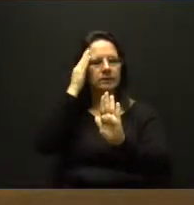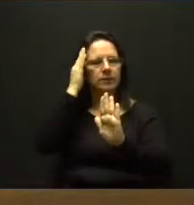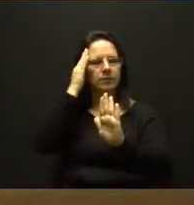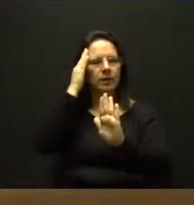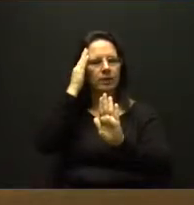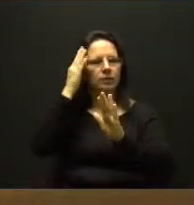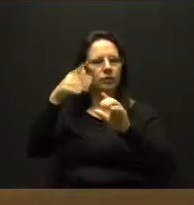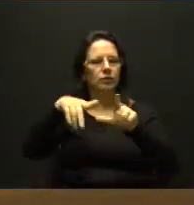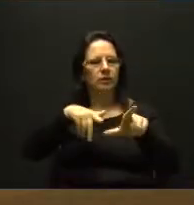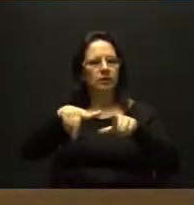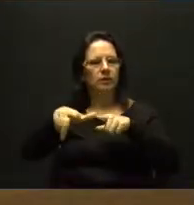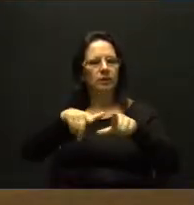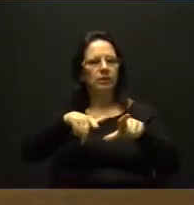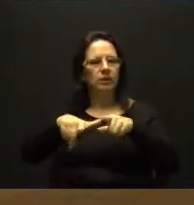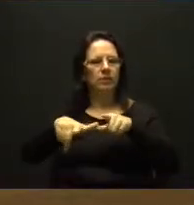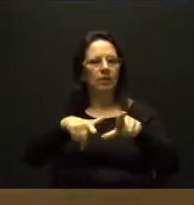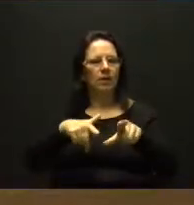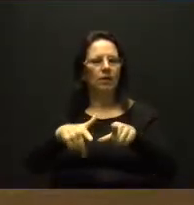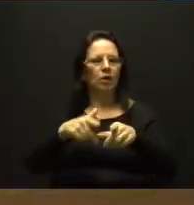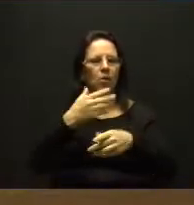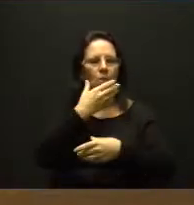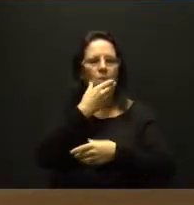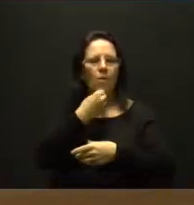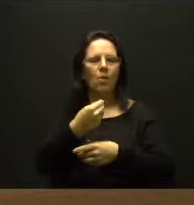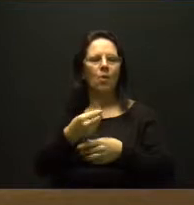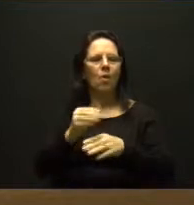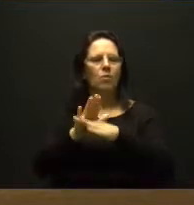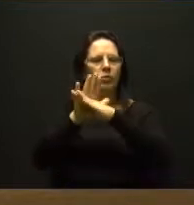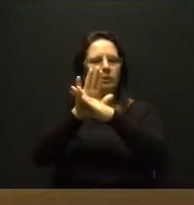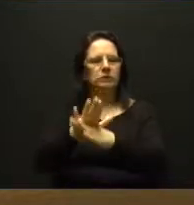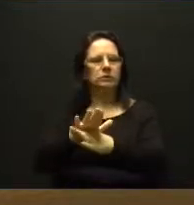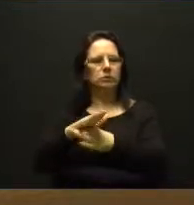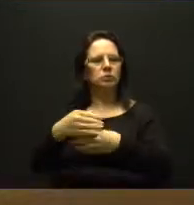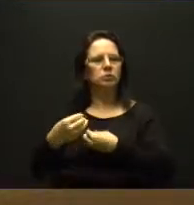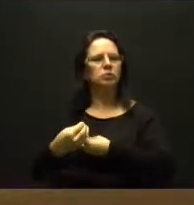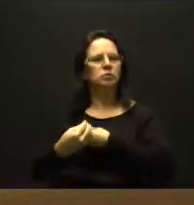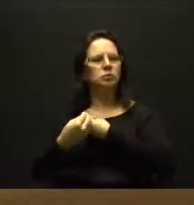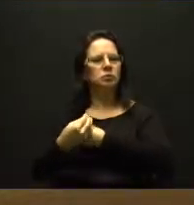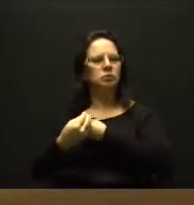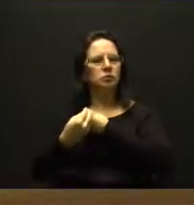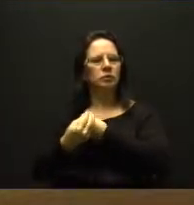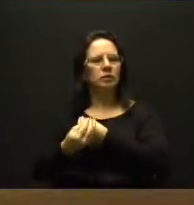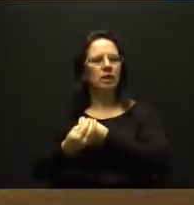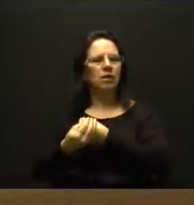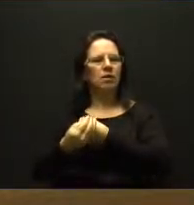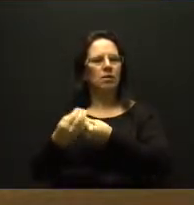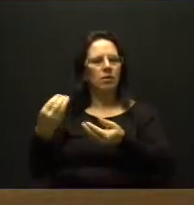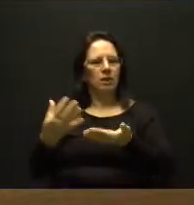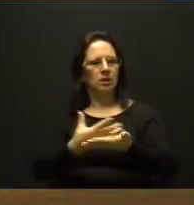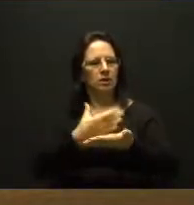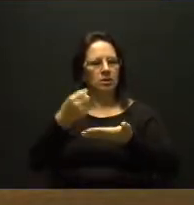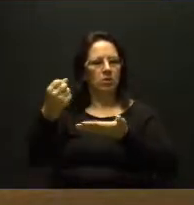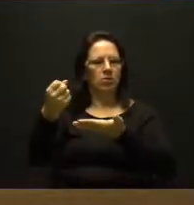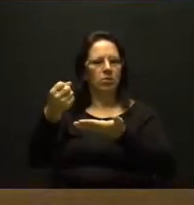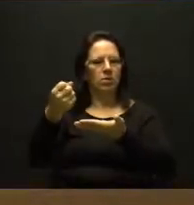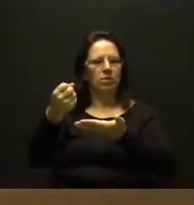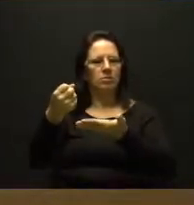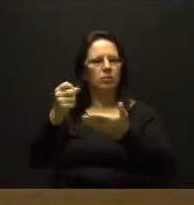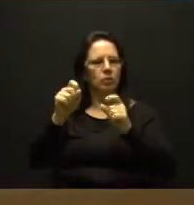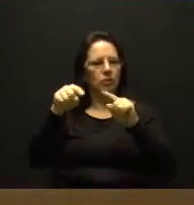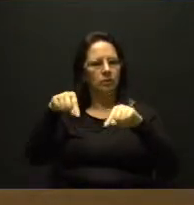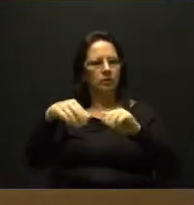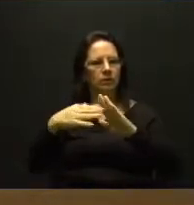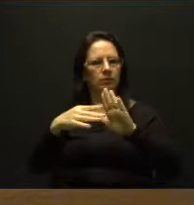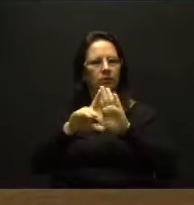esses trabalhadores esses homens que dedicam suas vidas para salvar vidas e que nós possamos esta casa